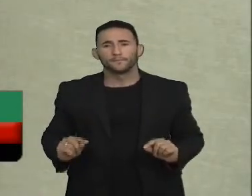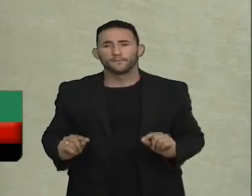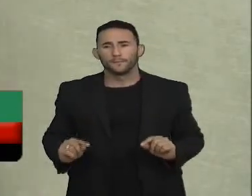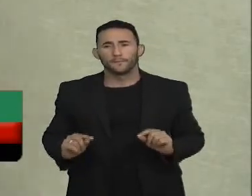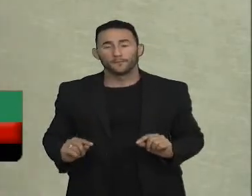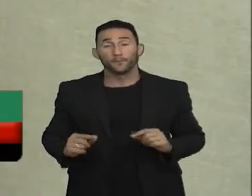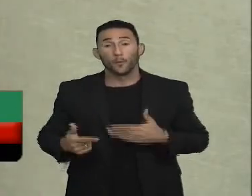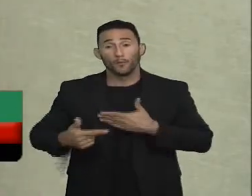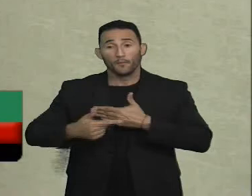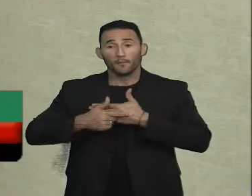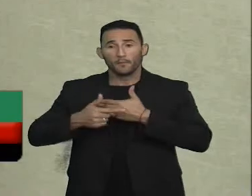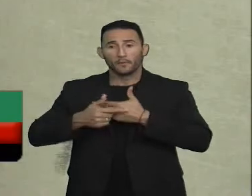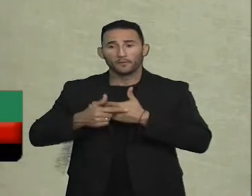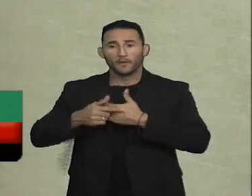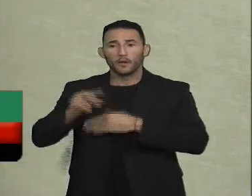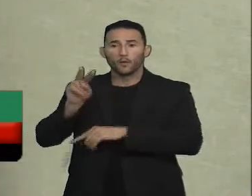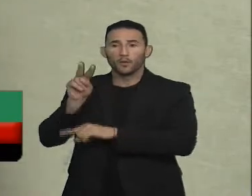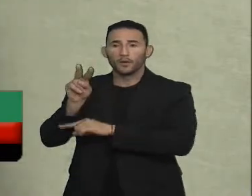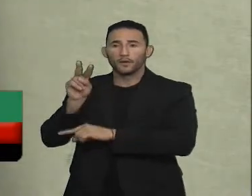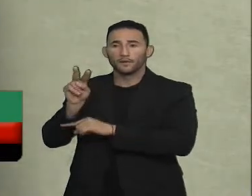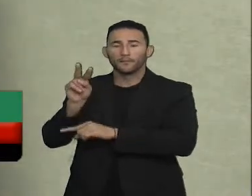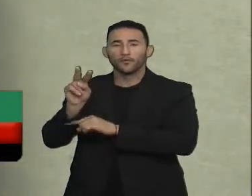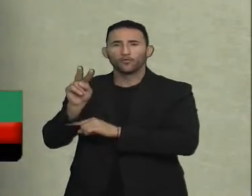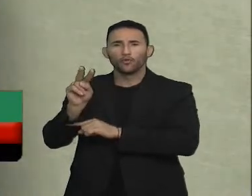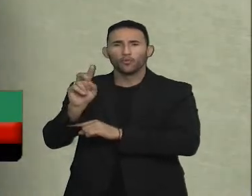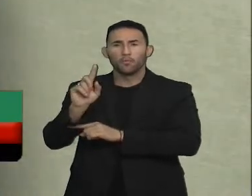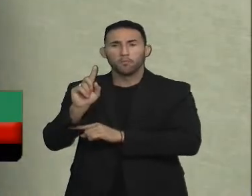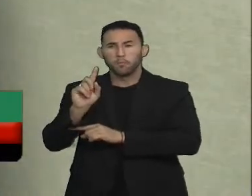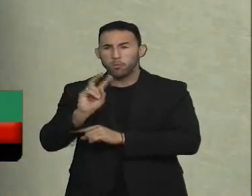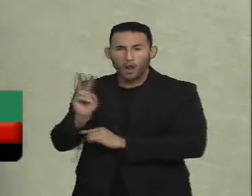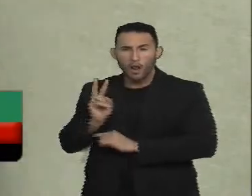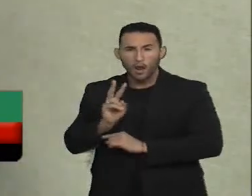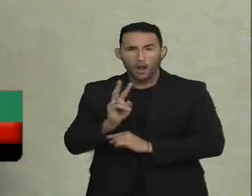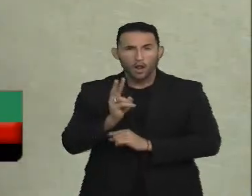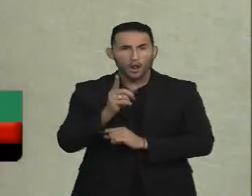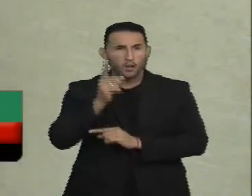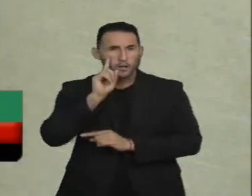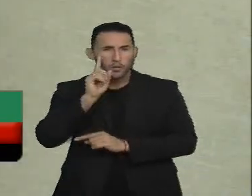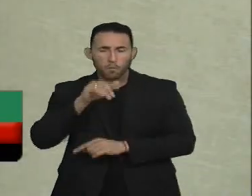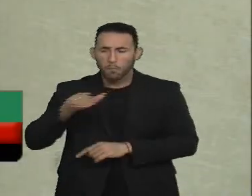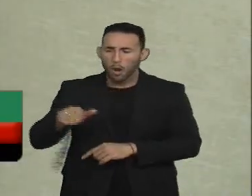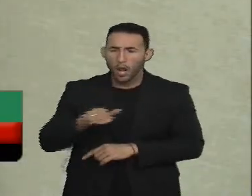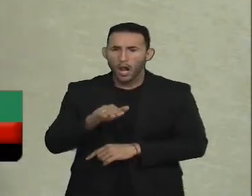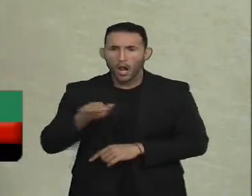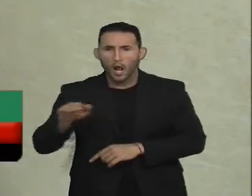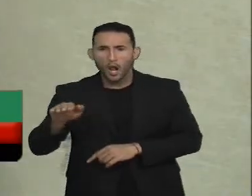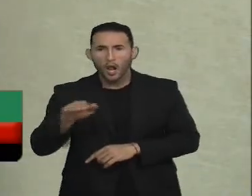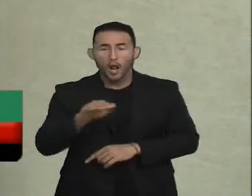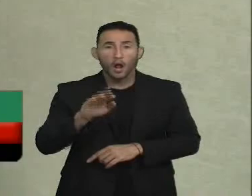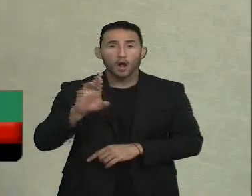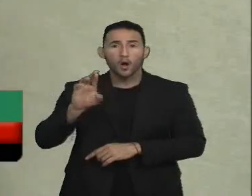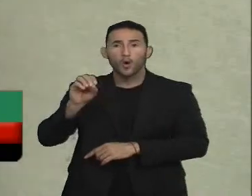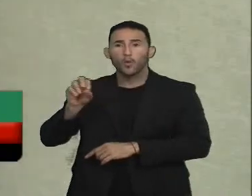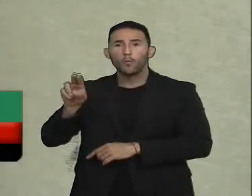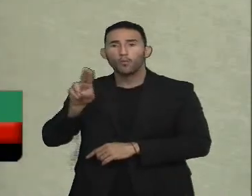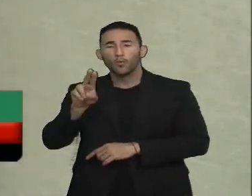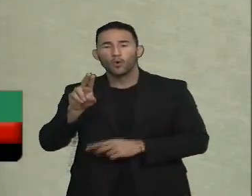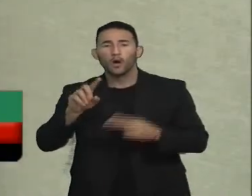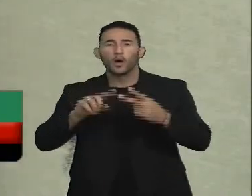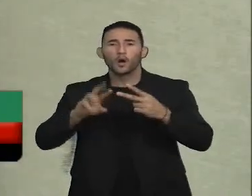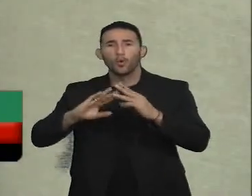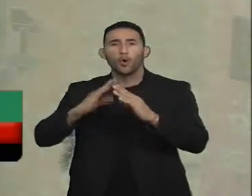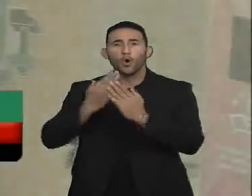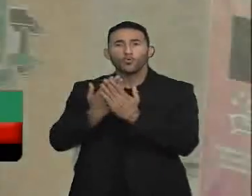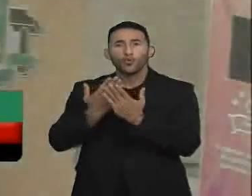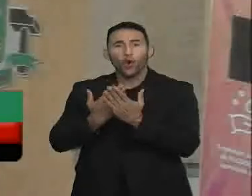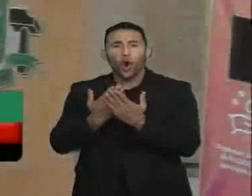o papel da guarda, tanto de rondas, as rondas faz na cidade, a Romu, a Romo, a